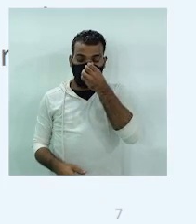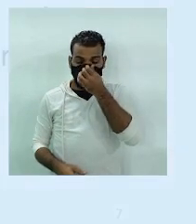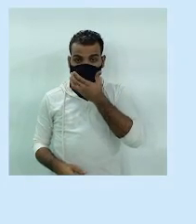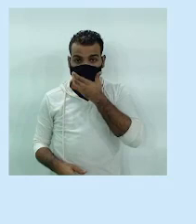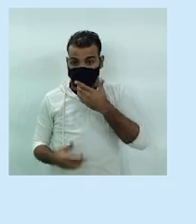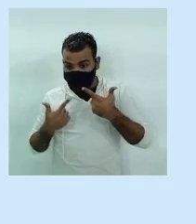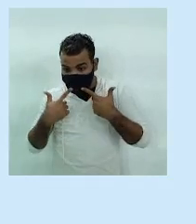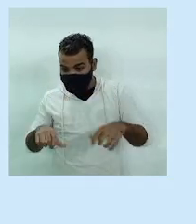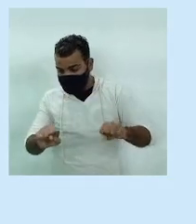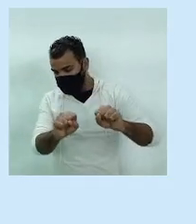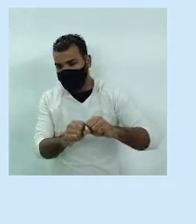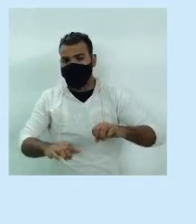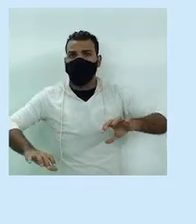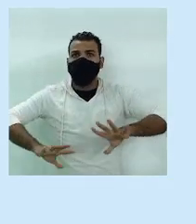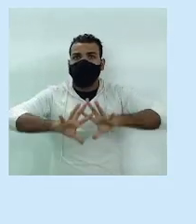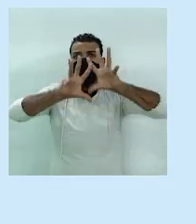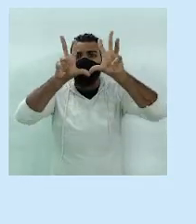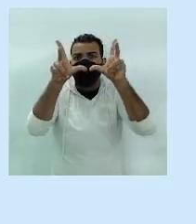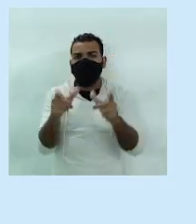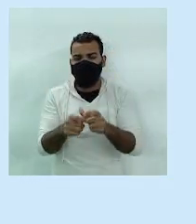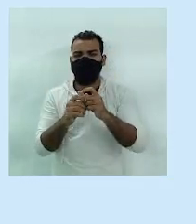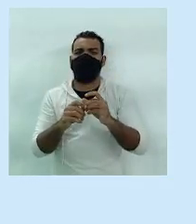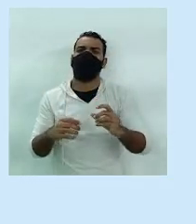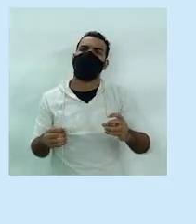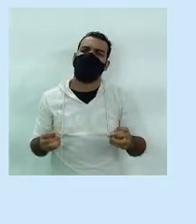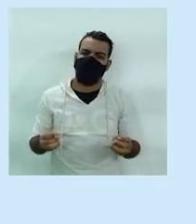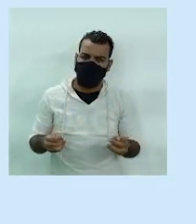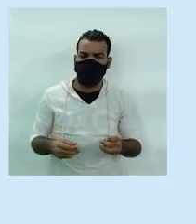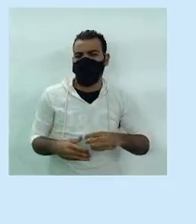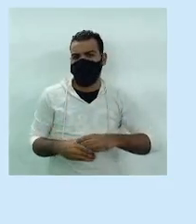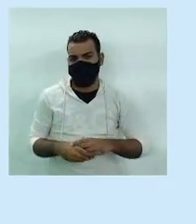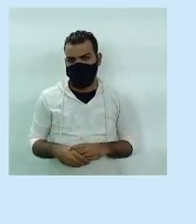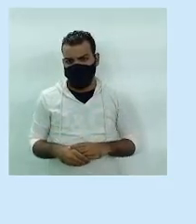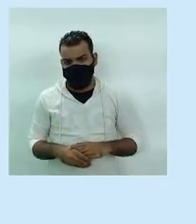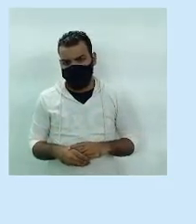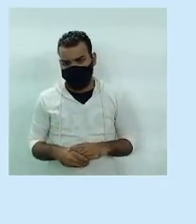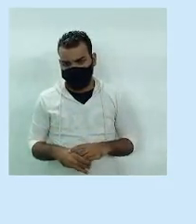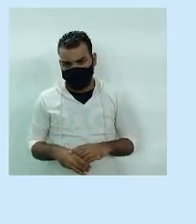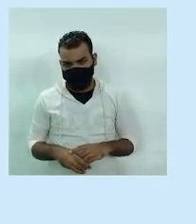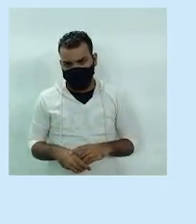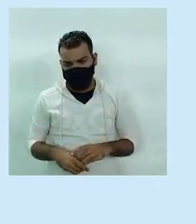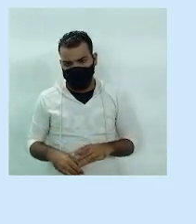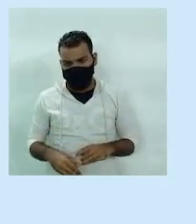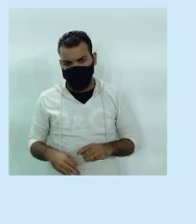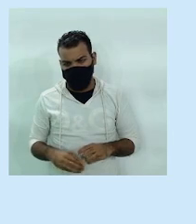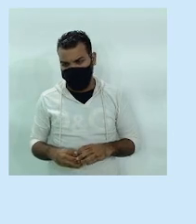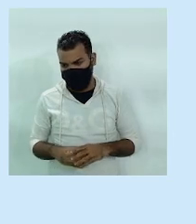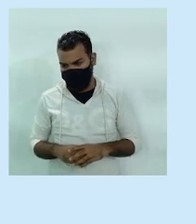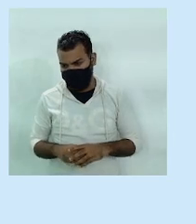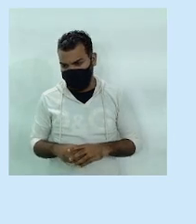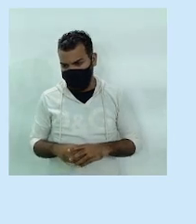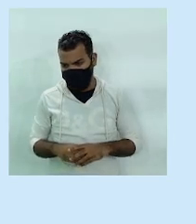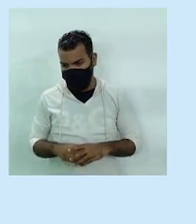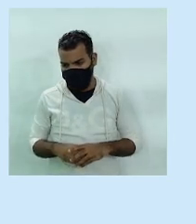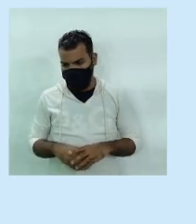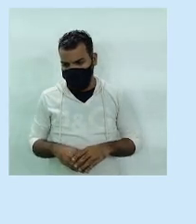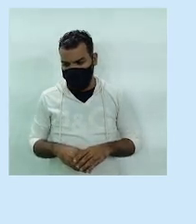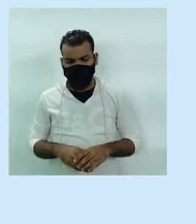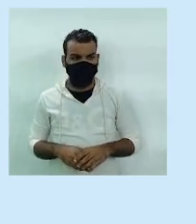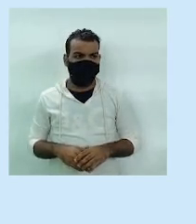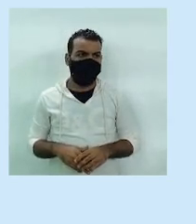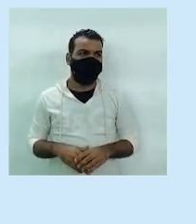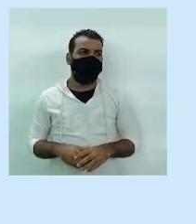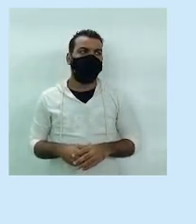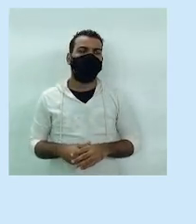linguístico, né, que nós sabemos que existia dentro dessas comunidades, deixaram